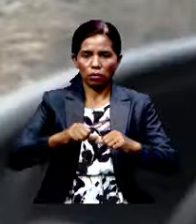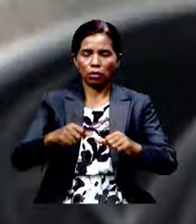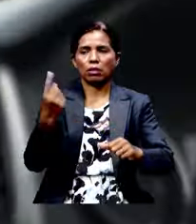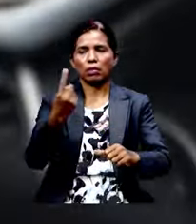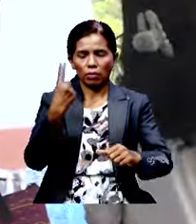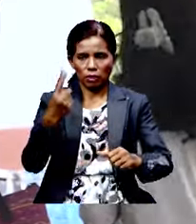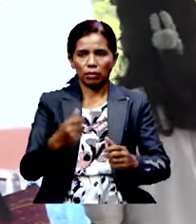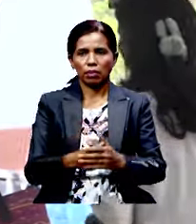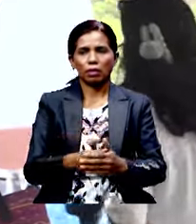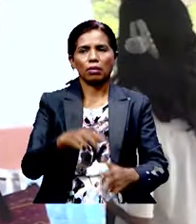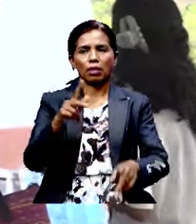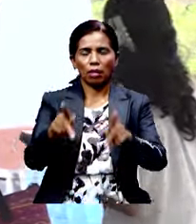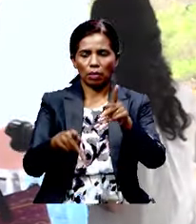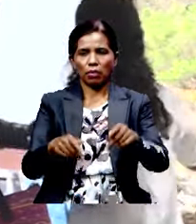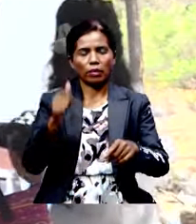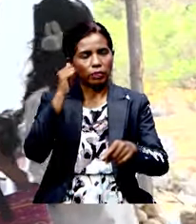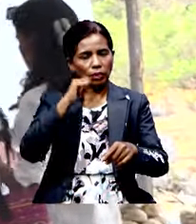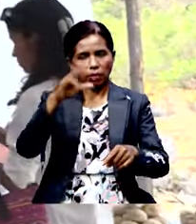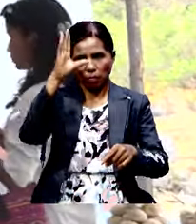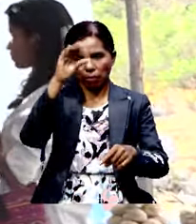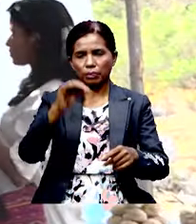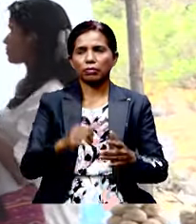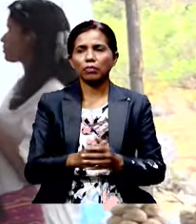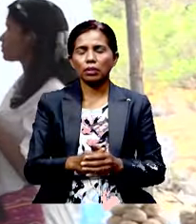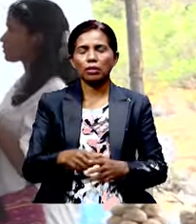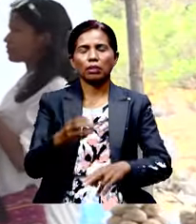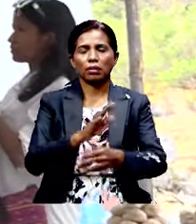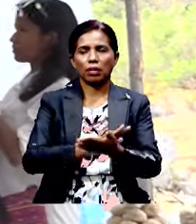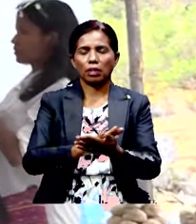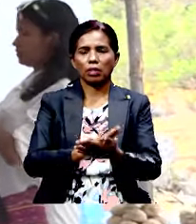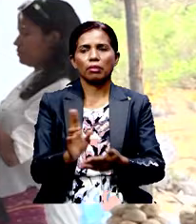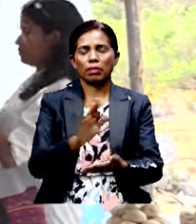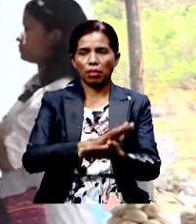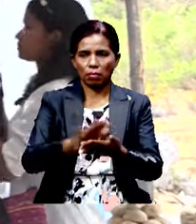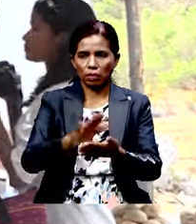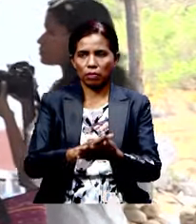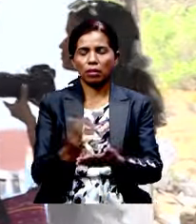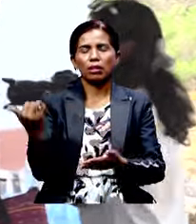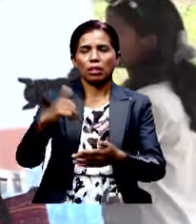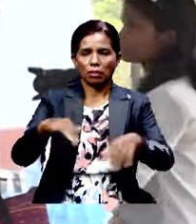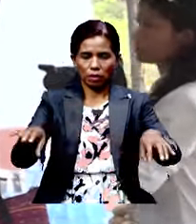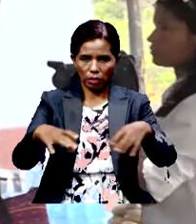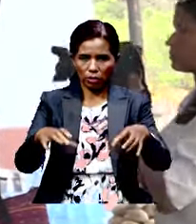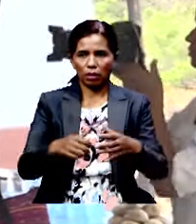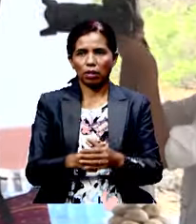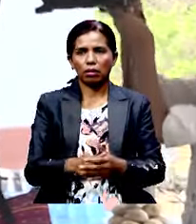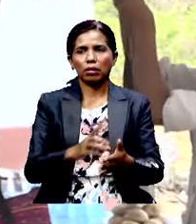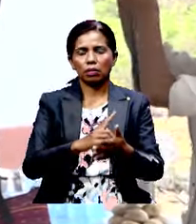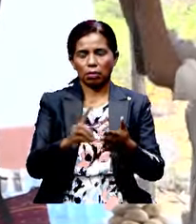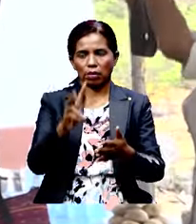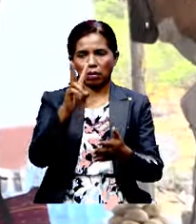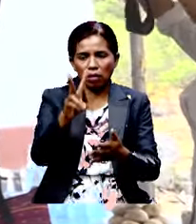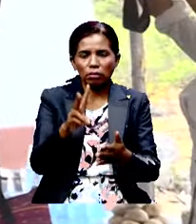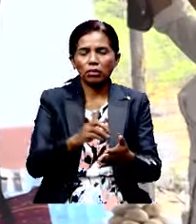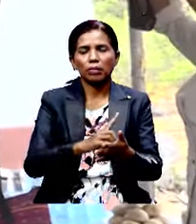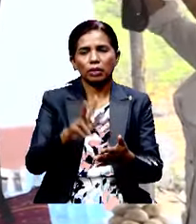não é, população, feto, camane, bolo, né, mão de obra, né, Sira Bele, serviço, semana, rua, ca